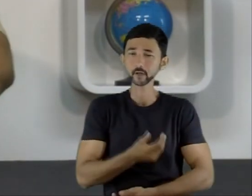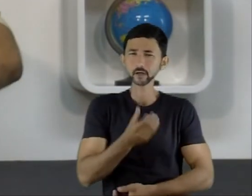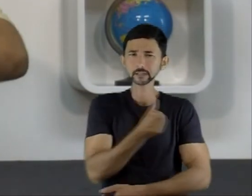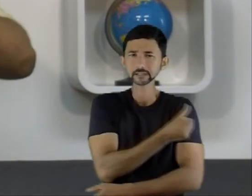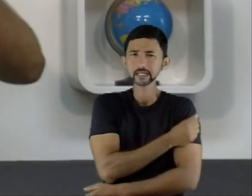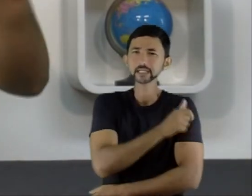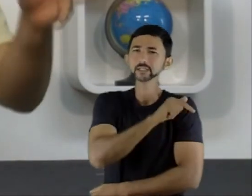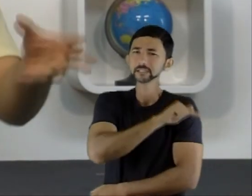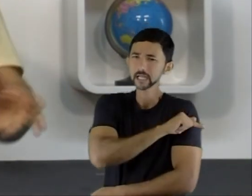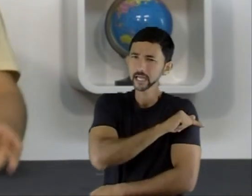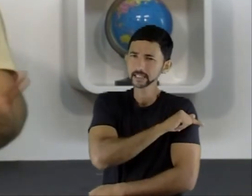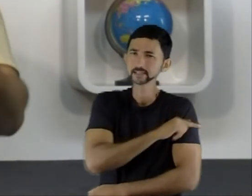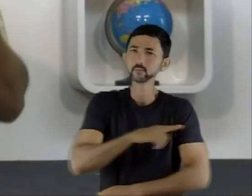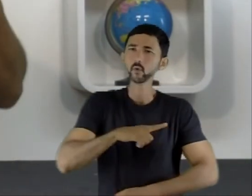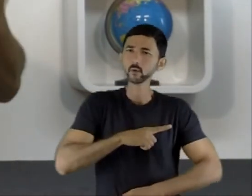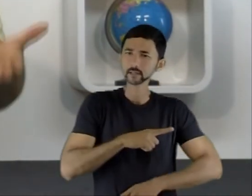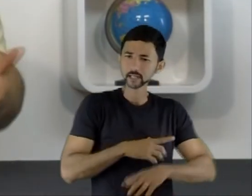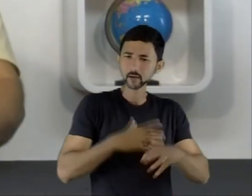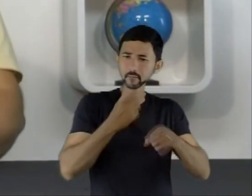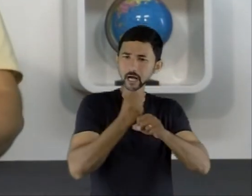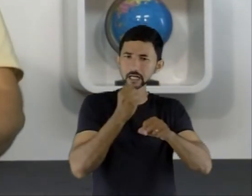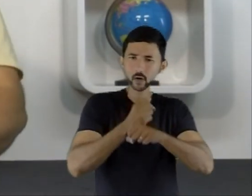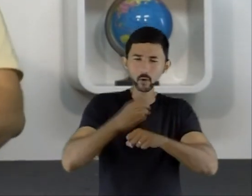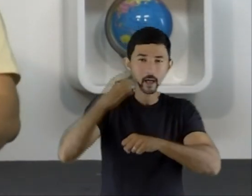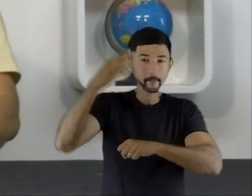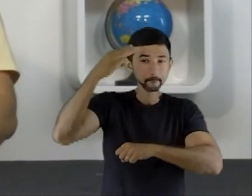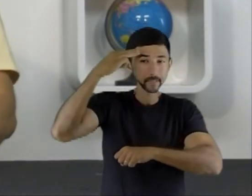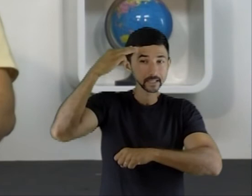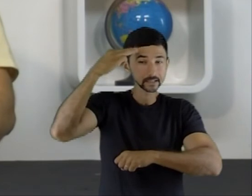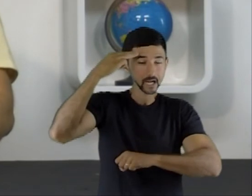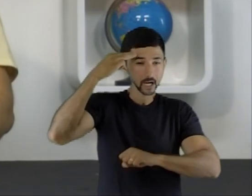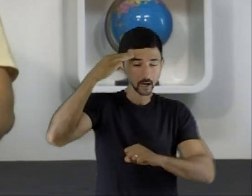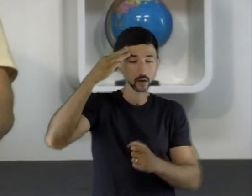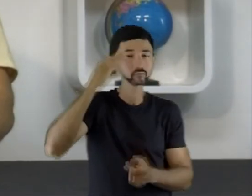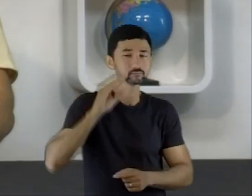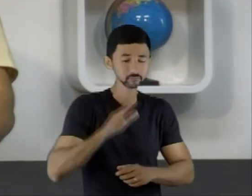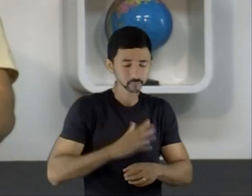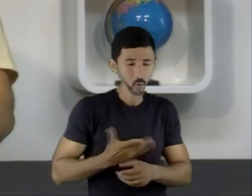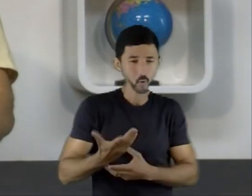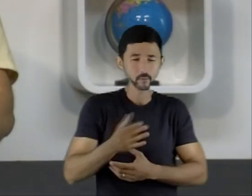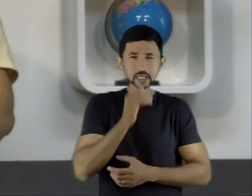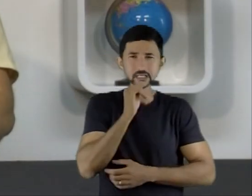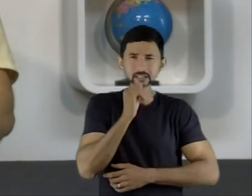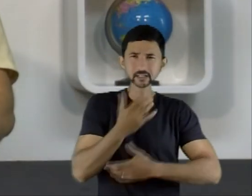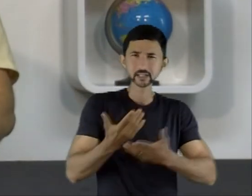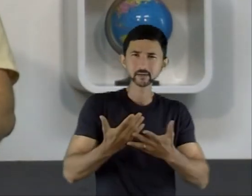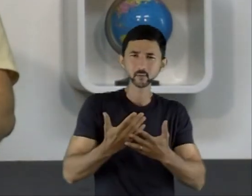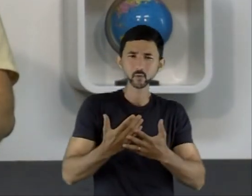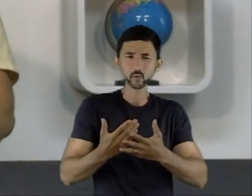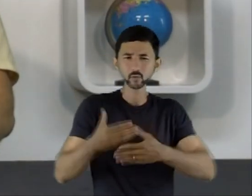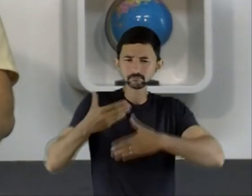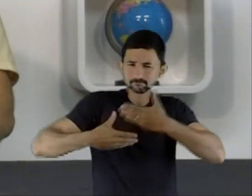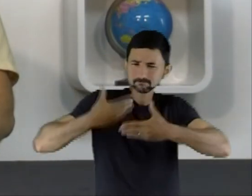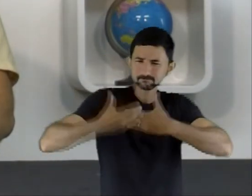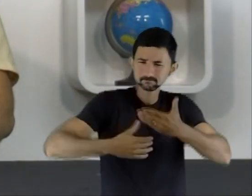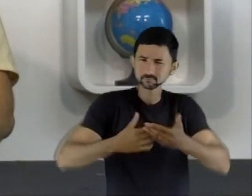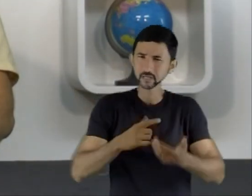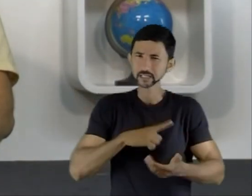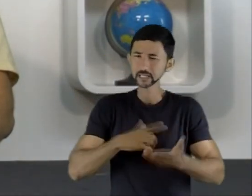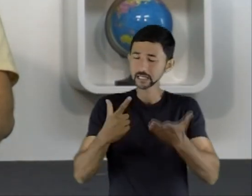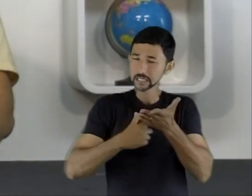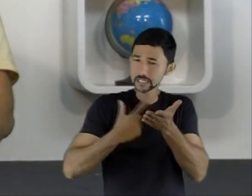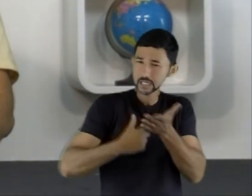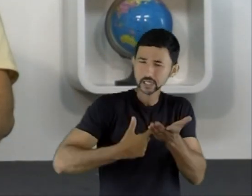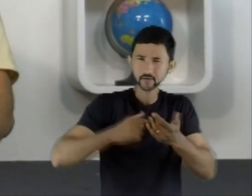ano também, cálculo mental, que aborda isso daí. Certo? Se você tiver um livro, algum material que